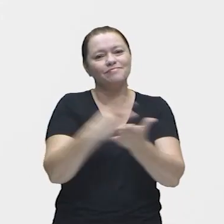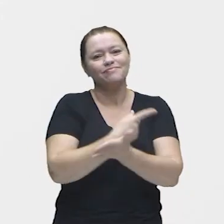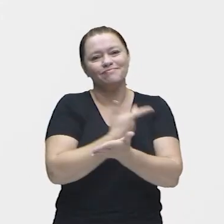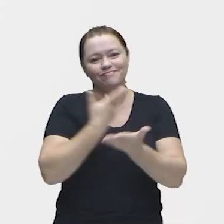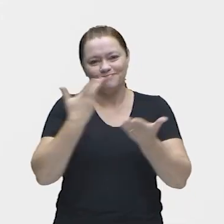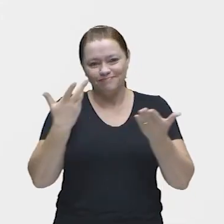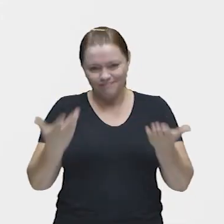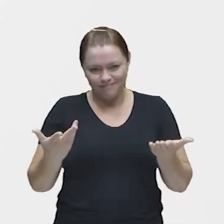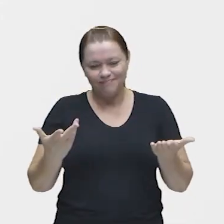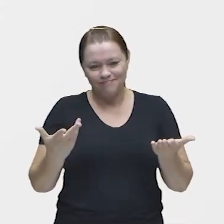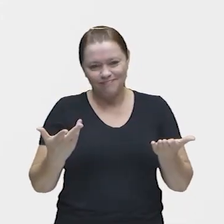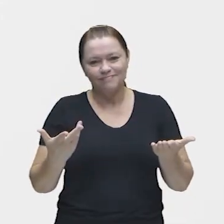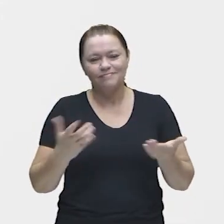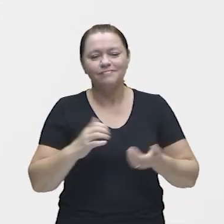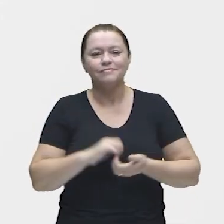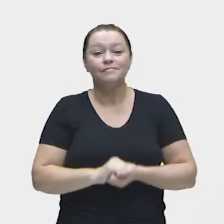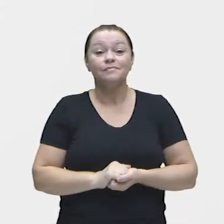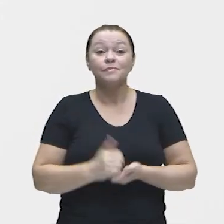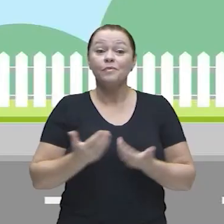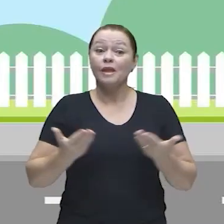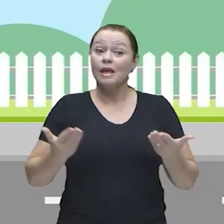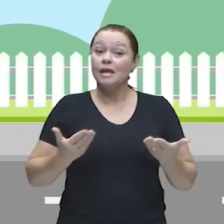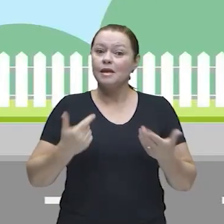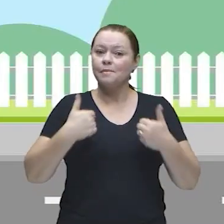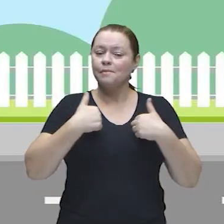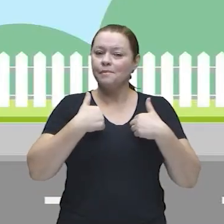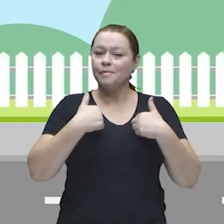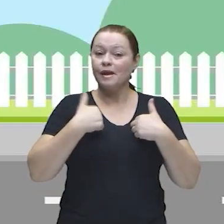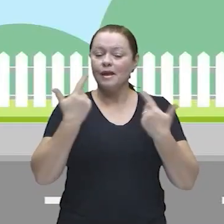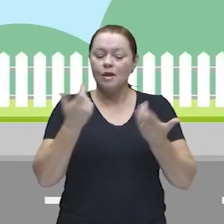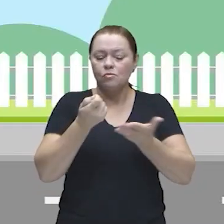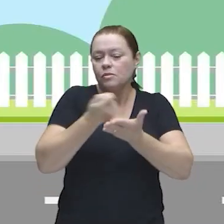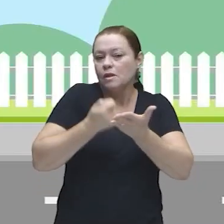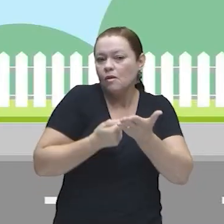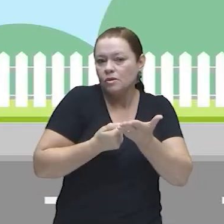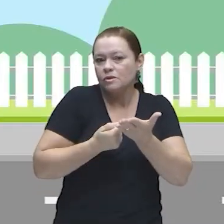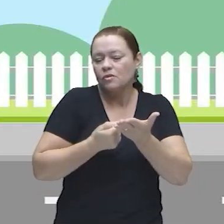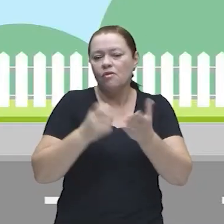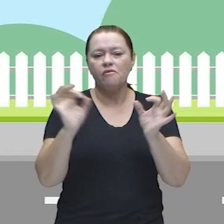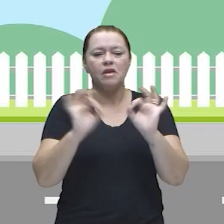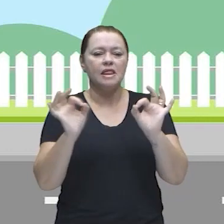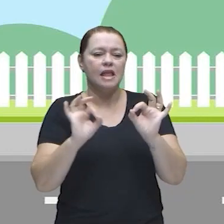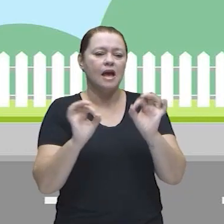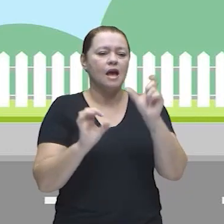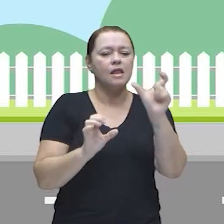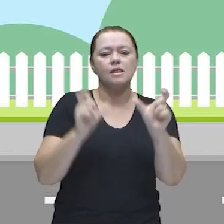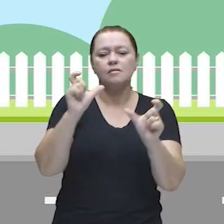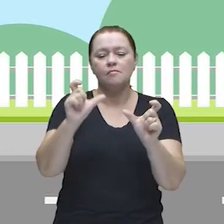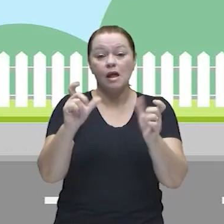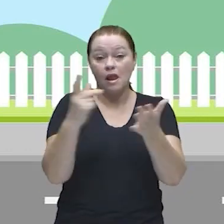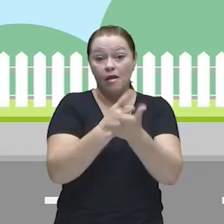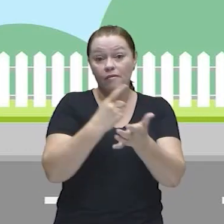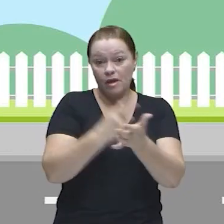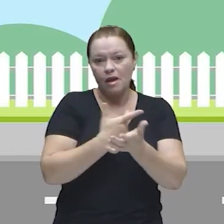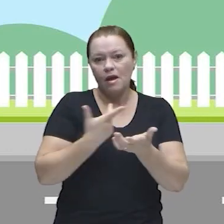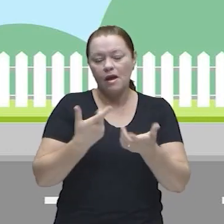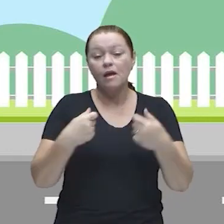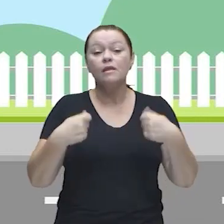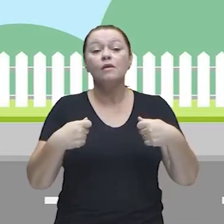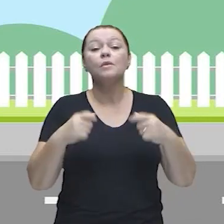forma incorreta. E para eu não grafar nenhuma palavrinha de forma incorreta, eu